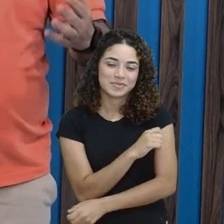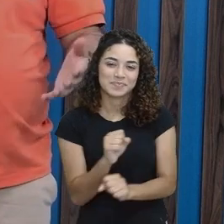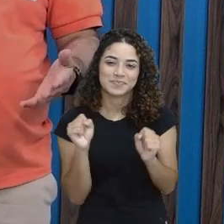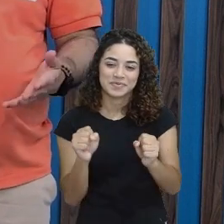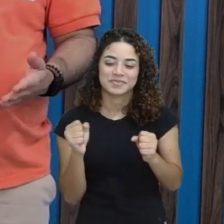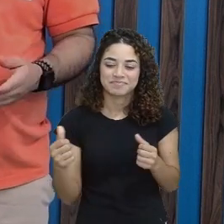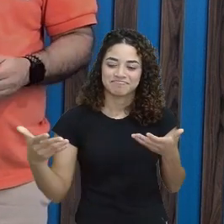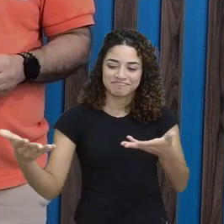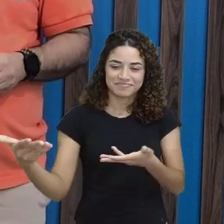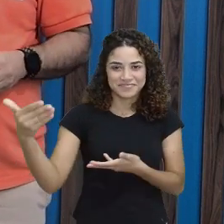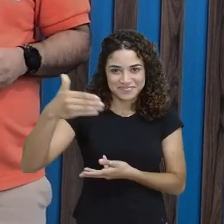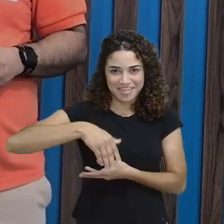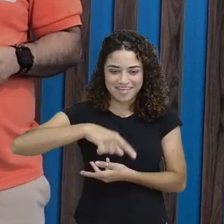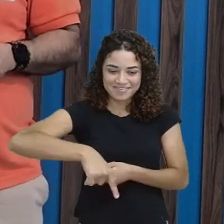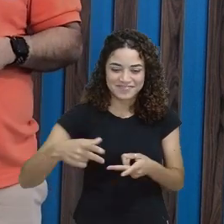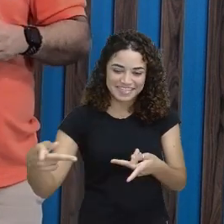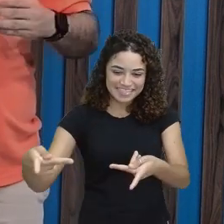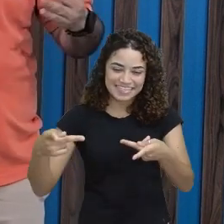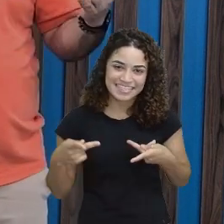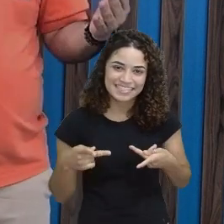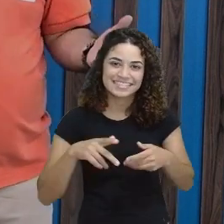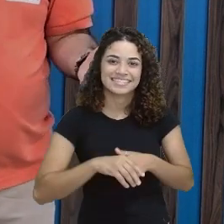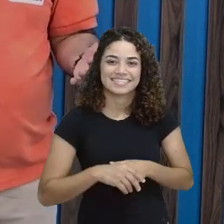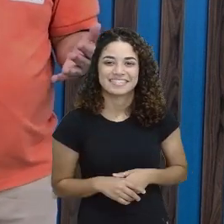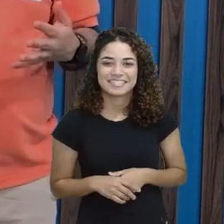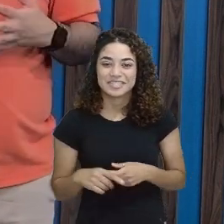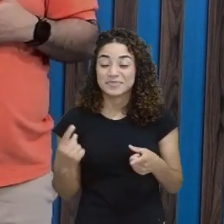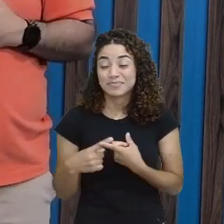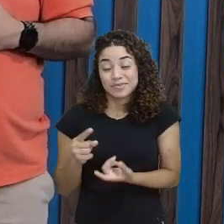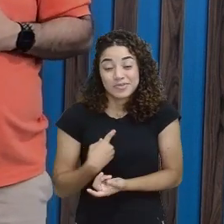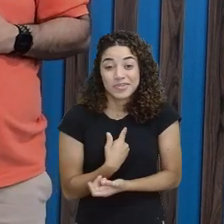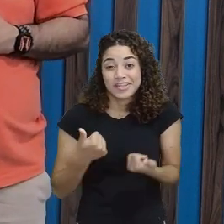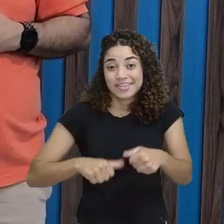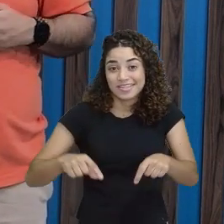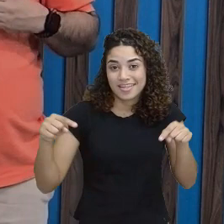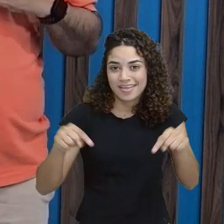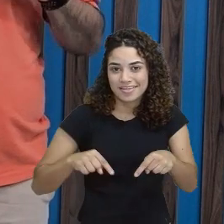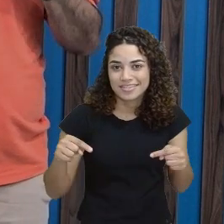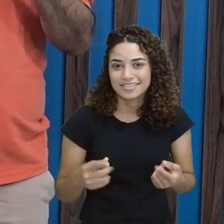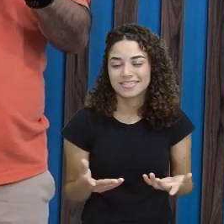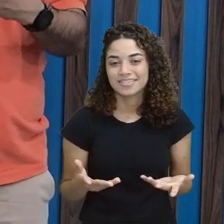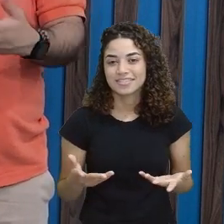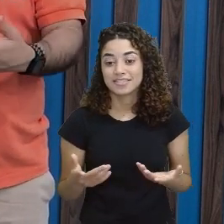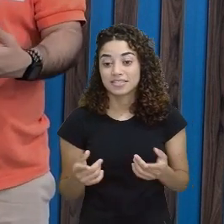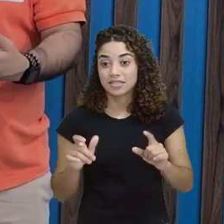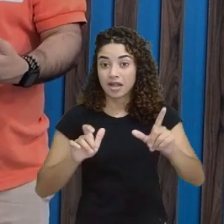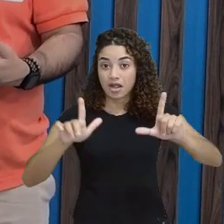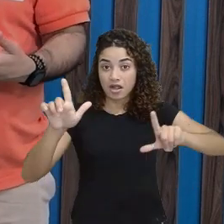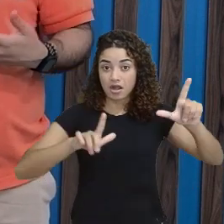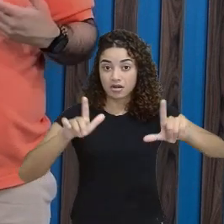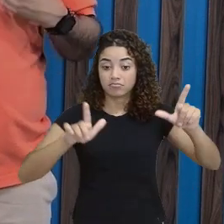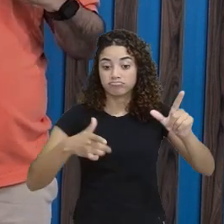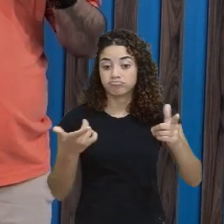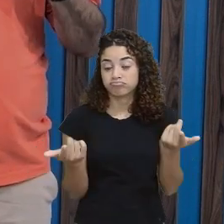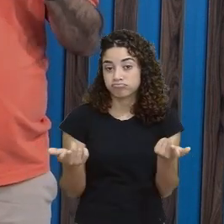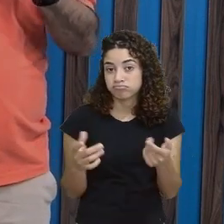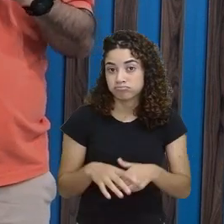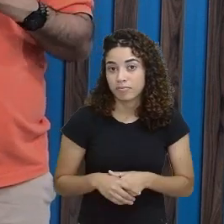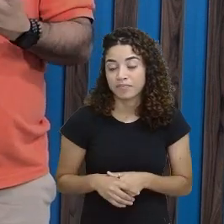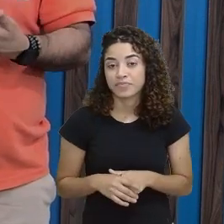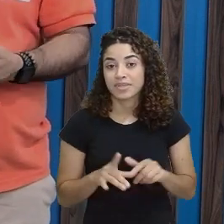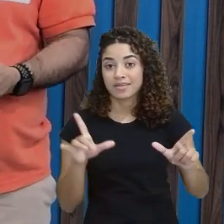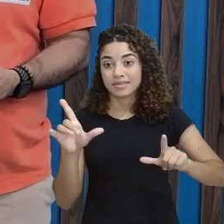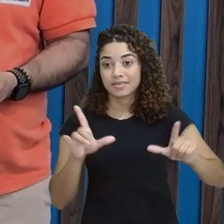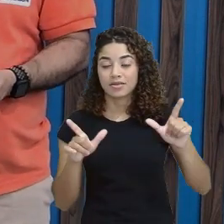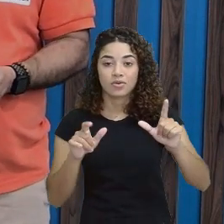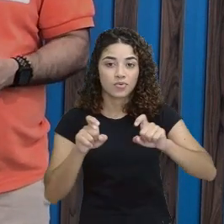possam vir visitar a gente aqui, né? Porque a gente está aqui na tela da TV, certo? Na